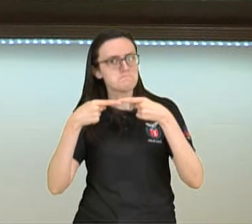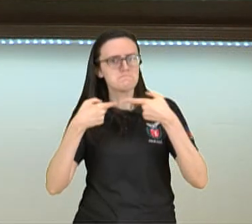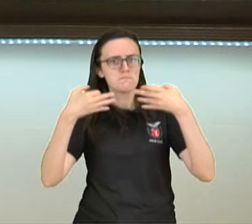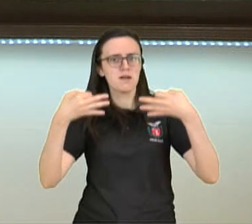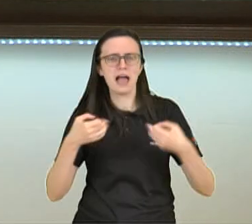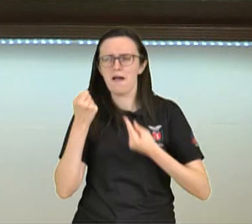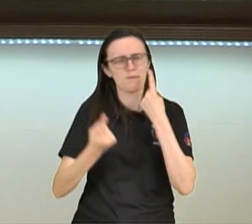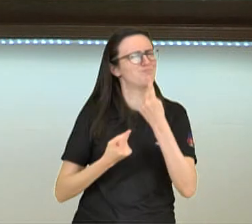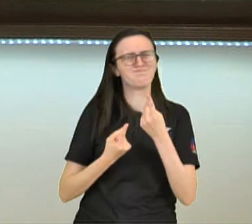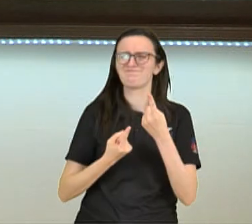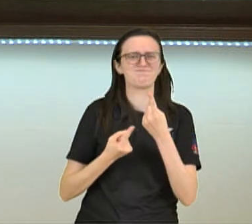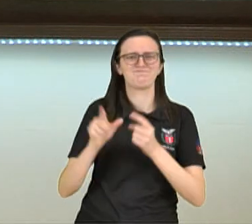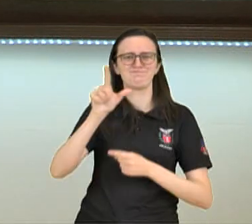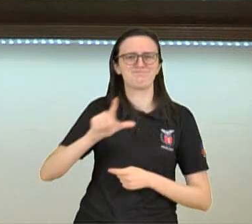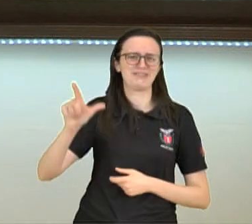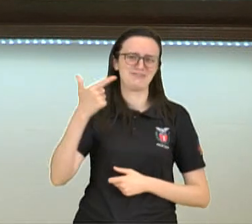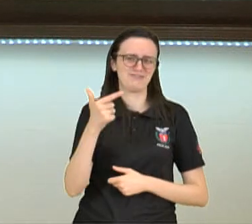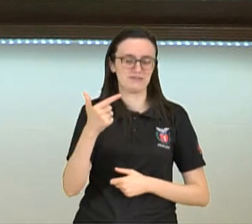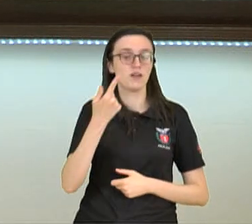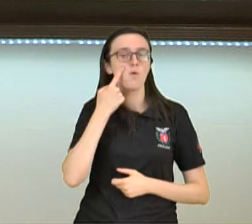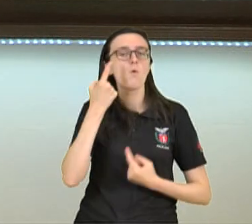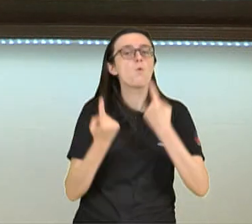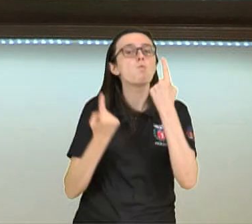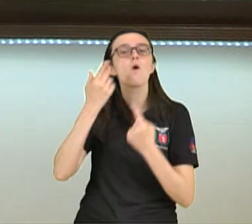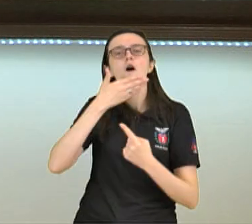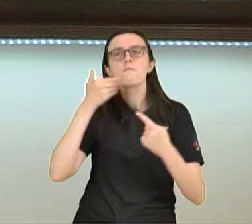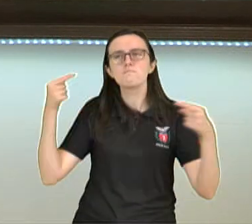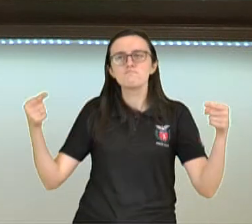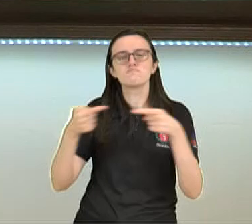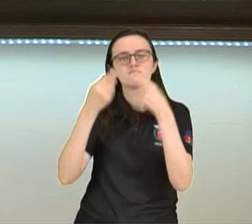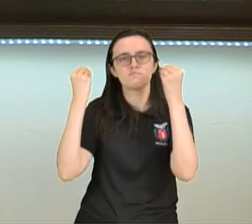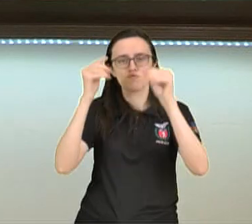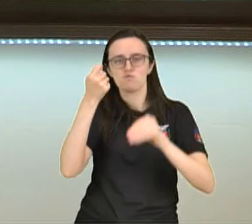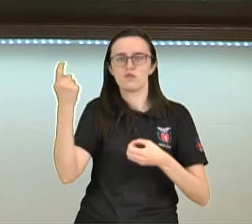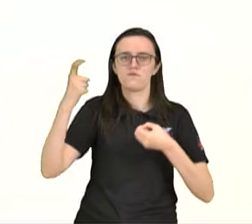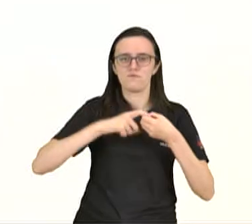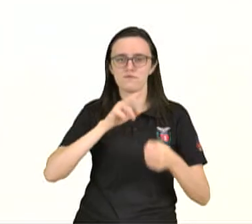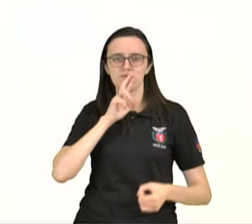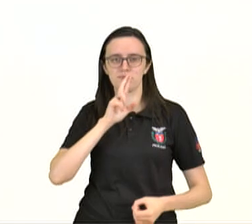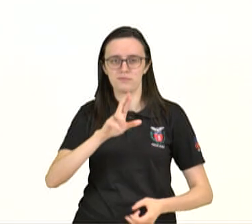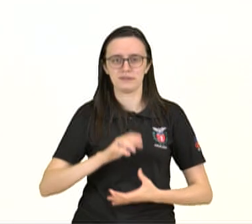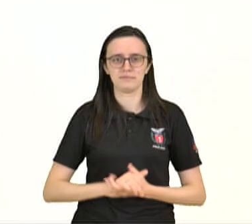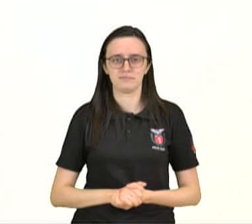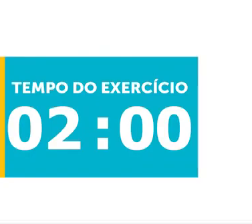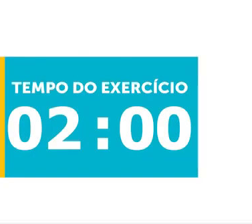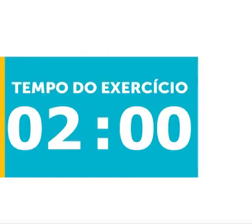Tem algumas que não fazem tanto sentido. Veja lá qual que melhor se encaixa, que logo eu volto com a resposta.